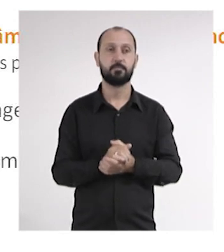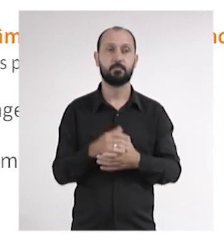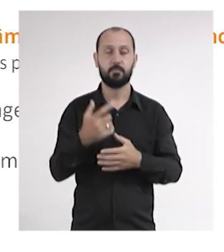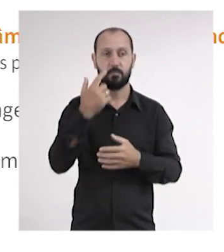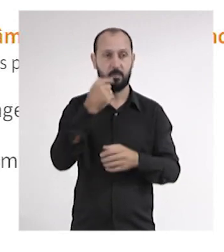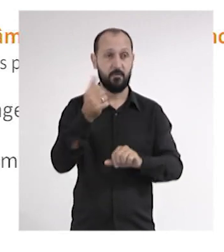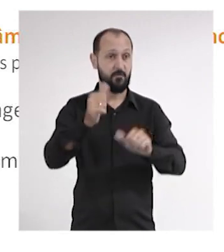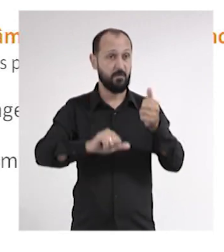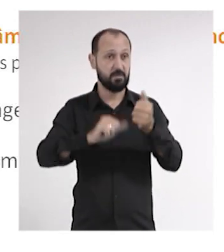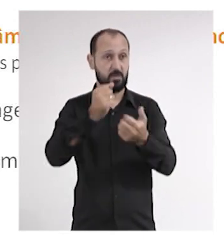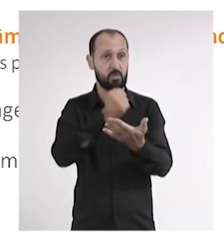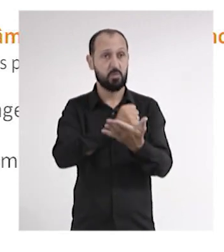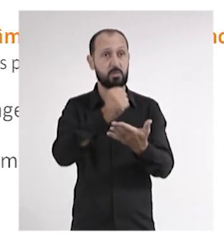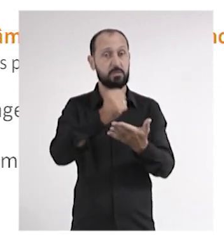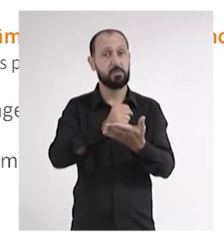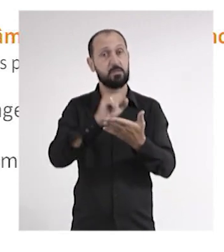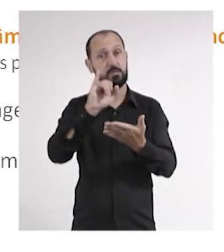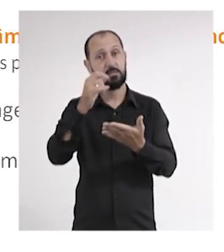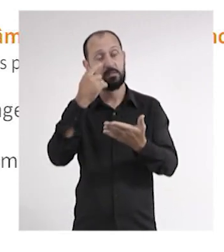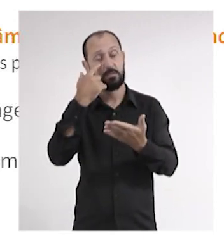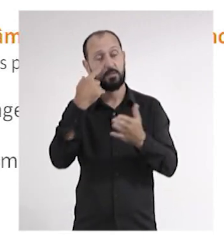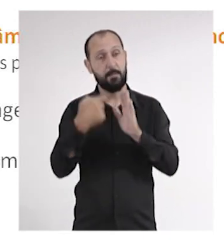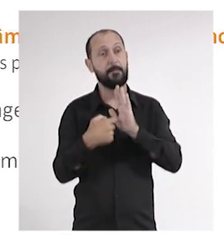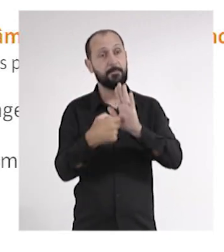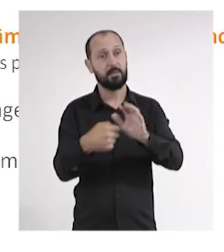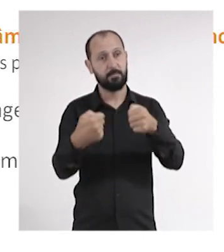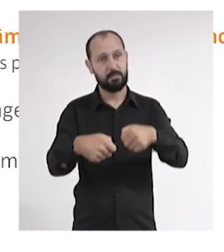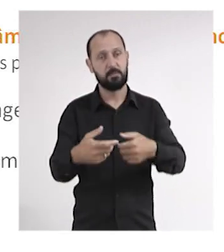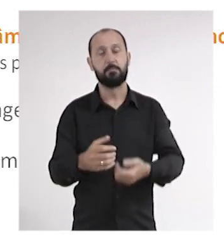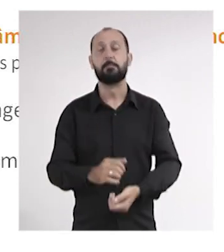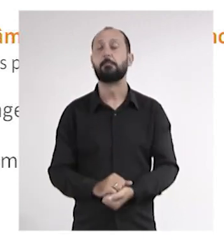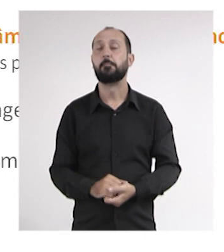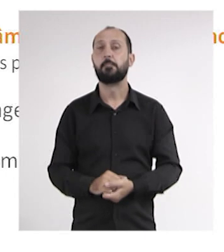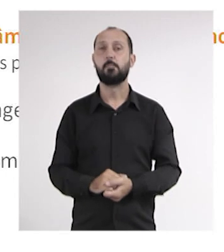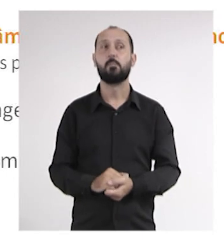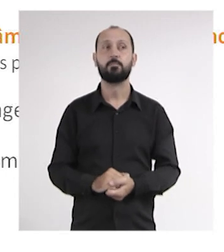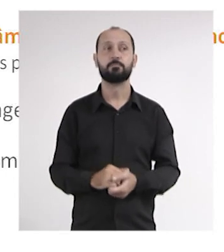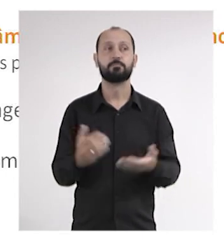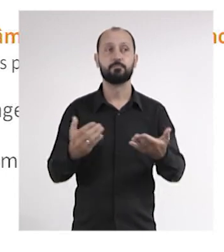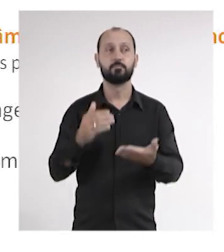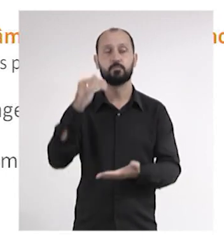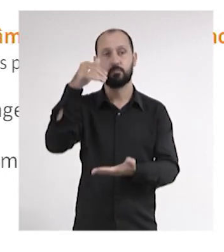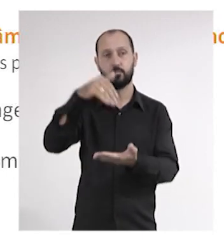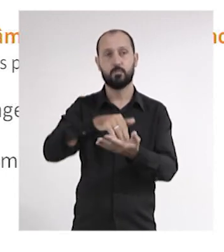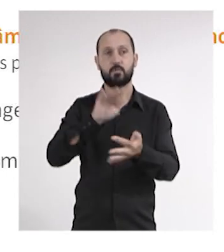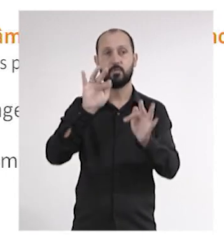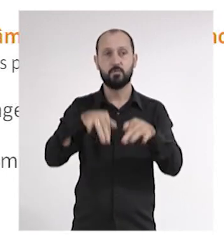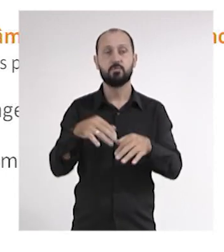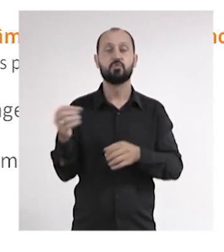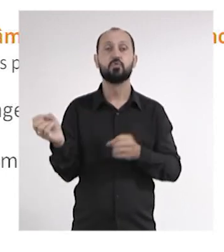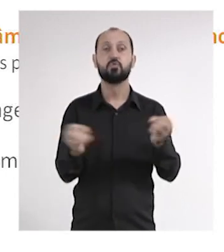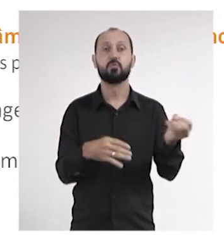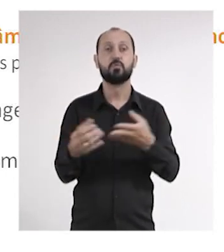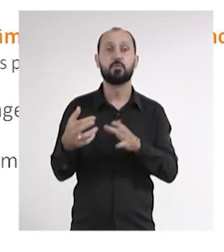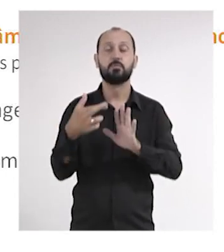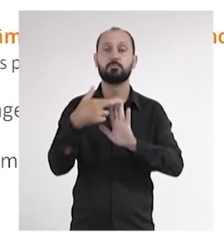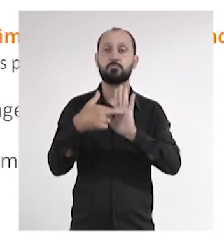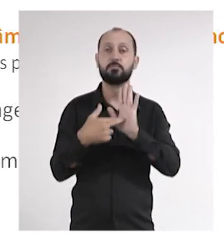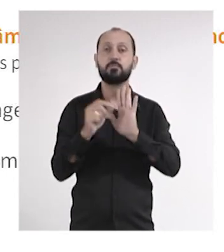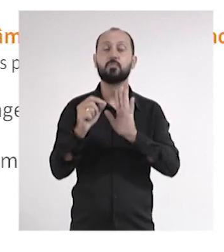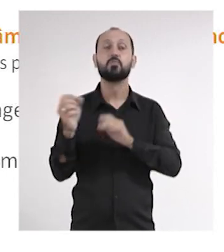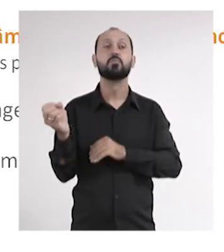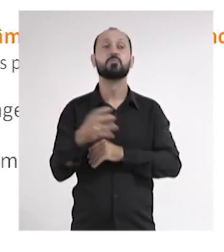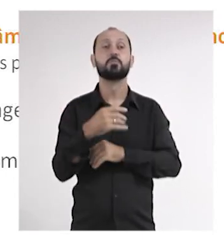revisão contratual nos casos em que assim apontado. E, por fim, no conjunto de inovações regulatórias, destaco aqui